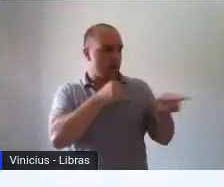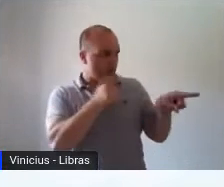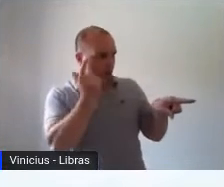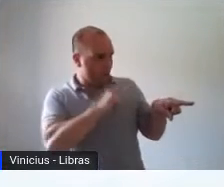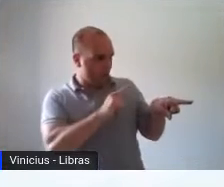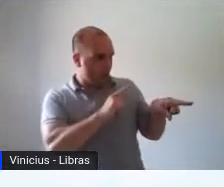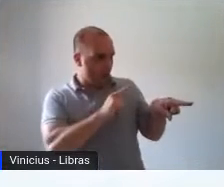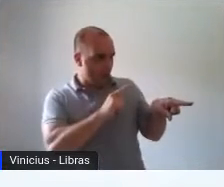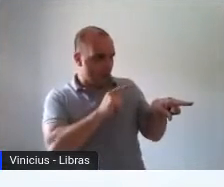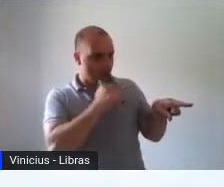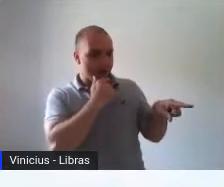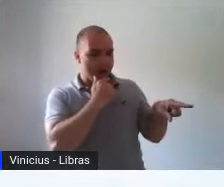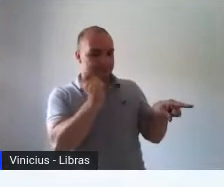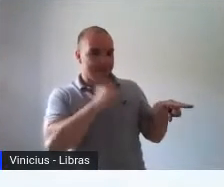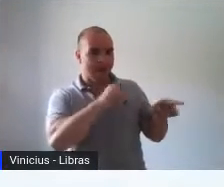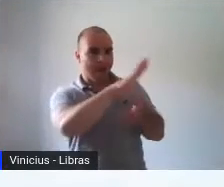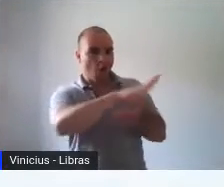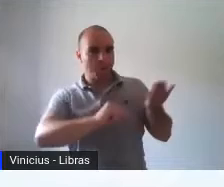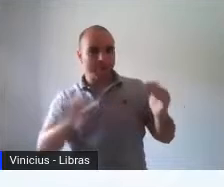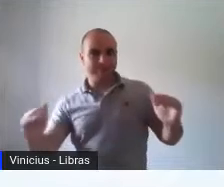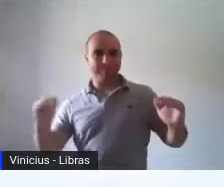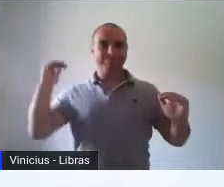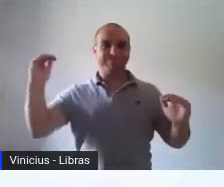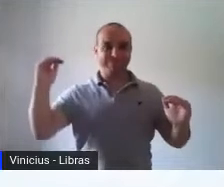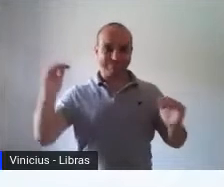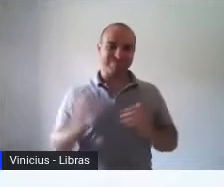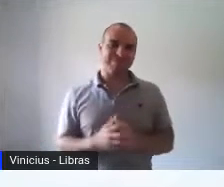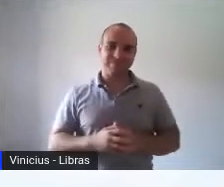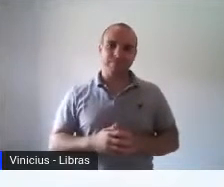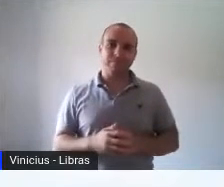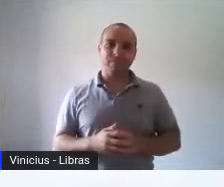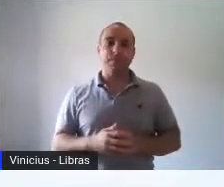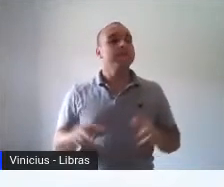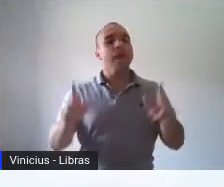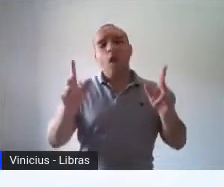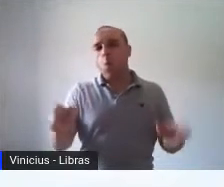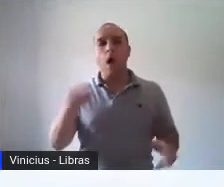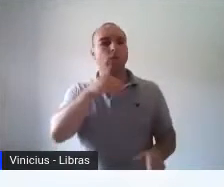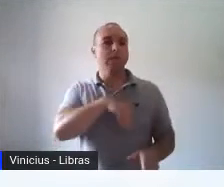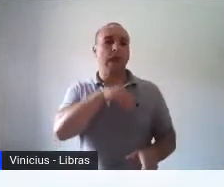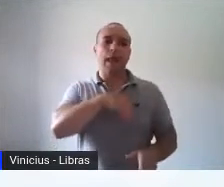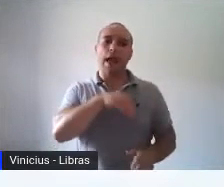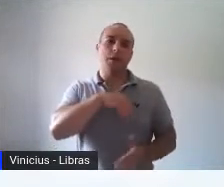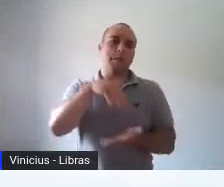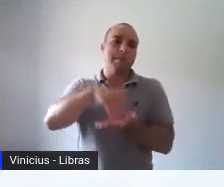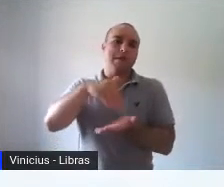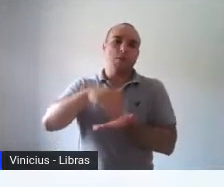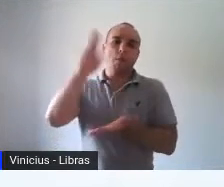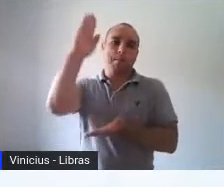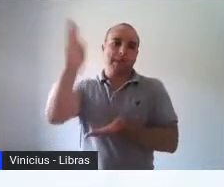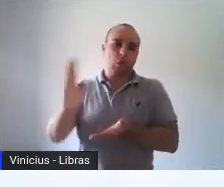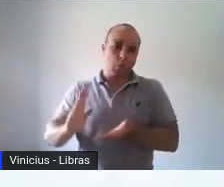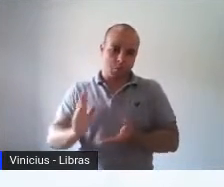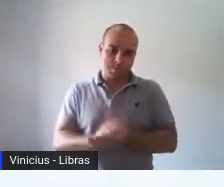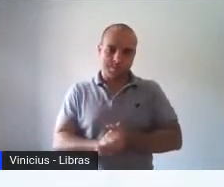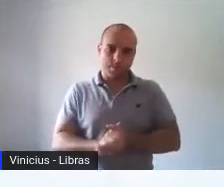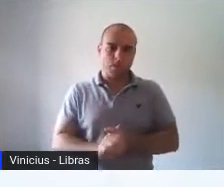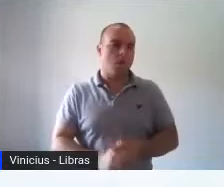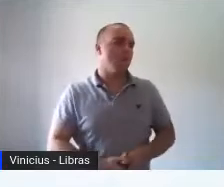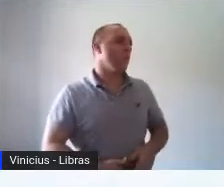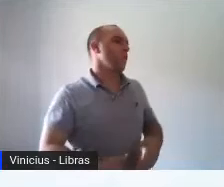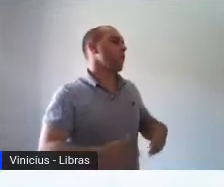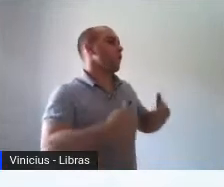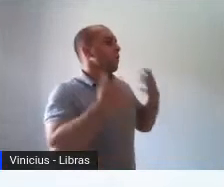do piso regional, de forma indireta. Né? Como ocorre com o salário mínimo também. Né? Sim, que bom. Acho que é uma conquista muito